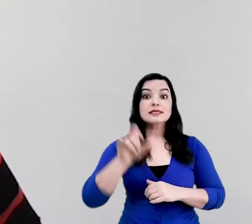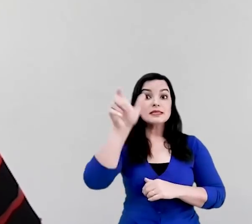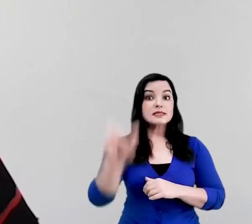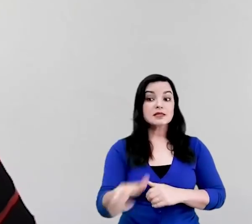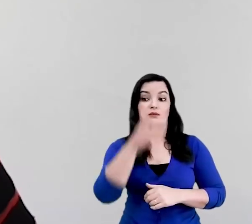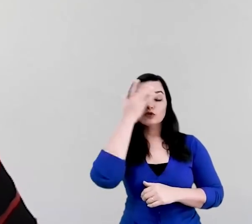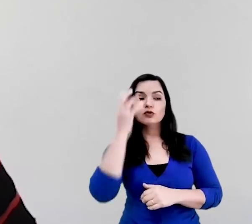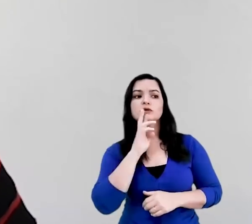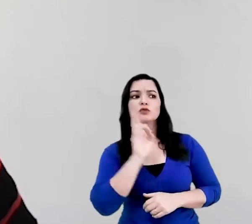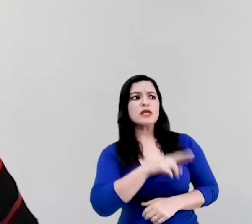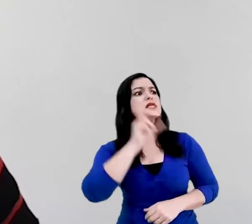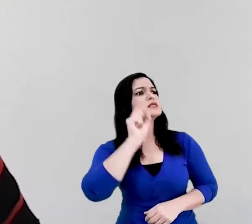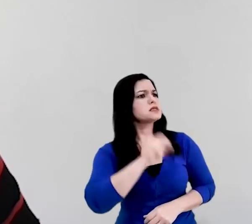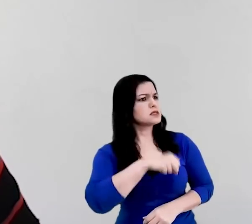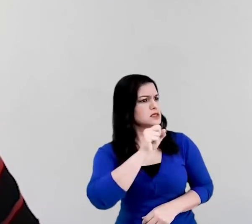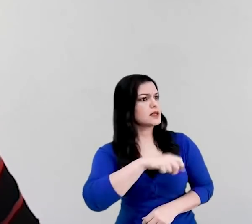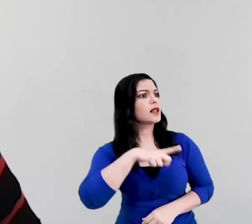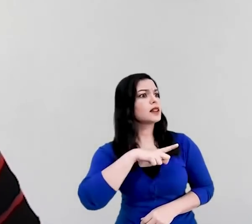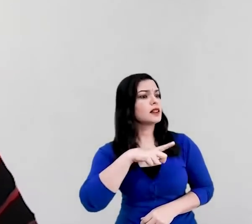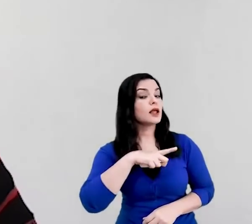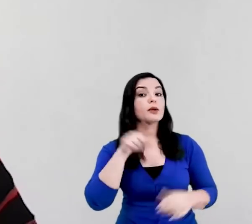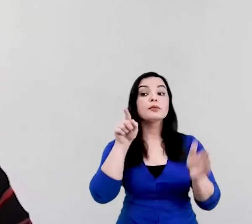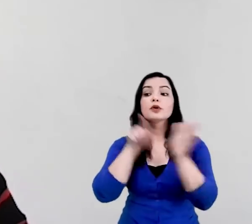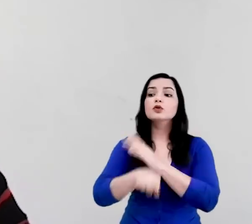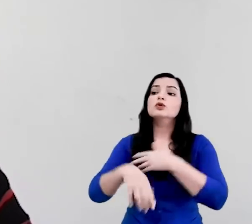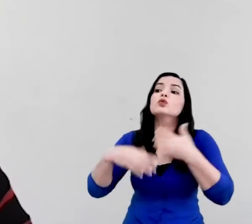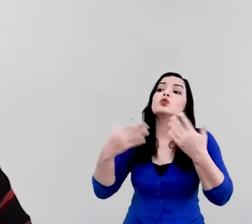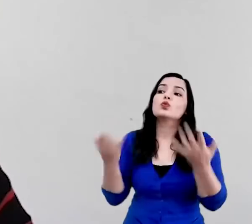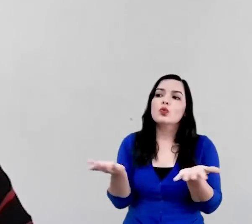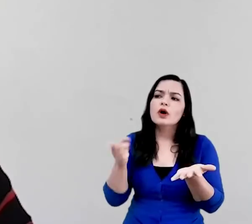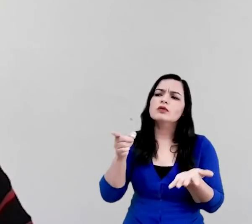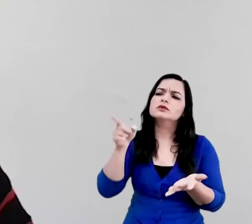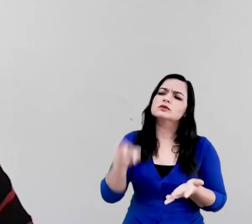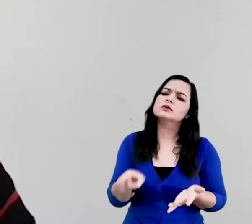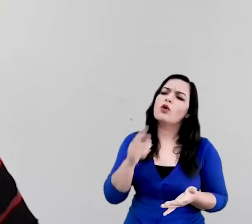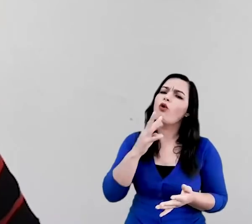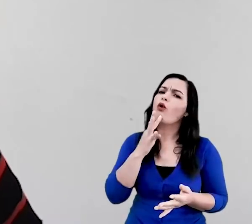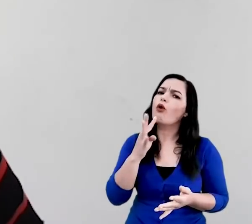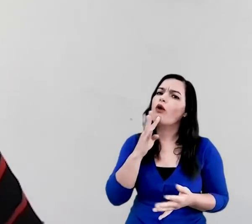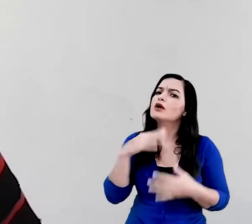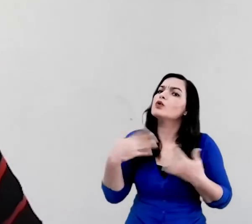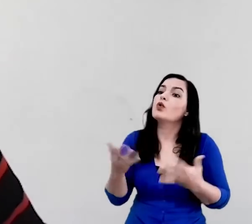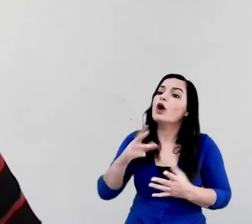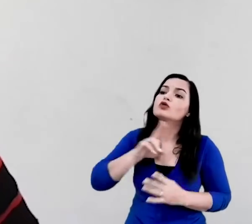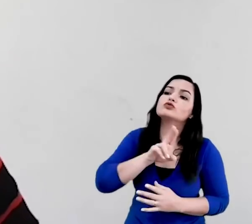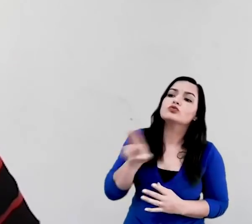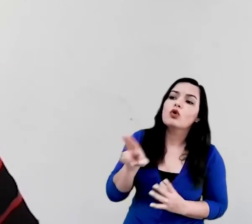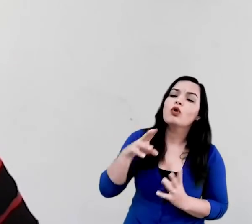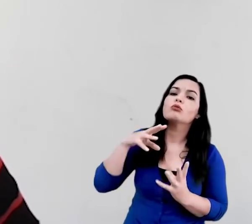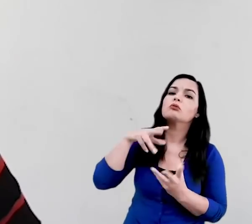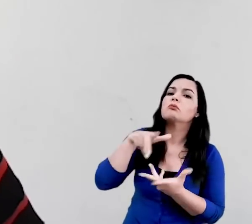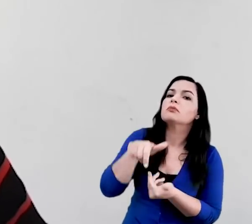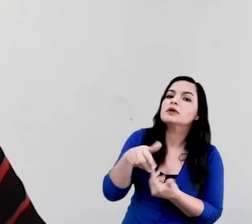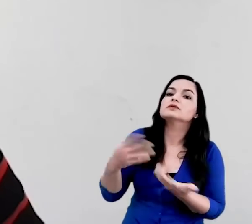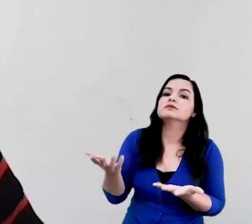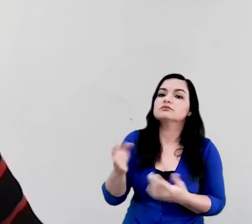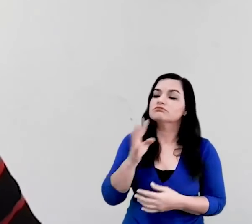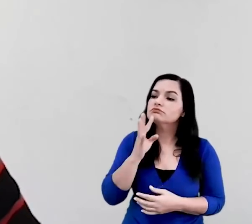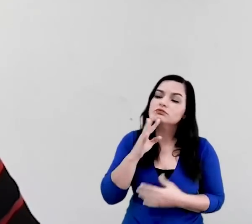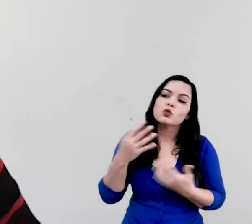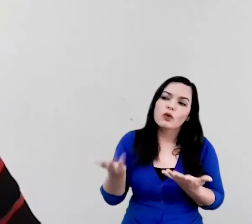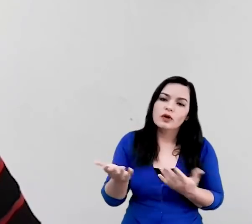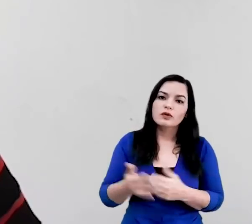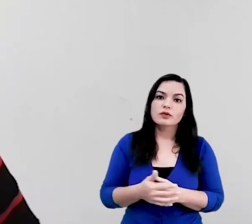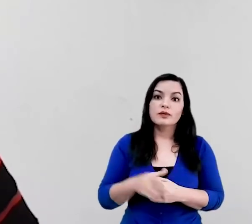sim, pergunte a ela qual. Qual planeta ela já ouviu falar o nome? Qual planeta ela já conhece? Se